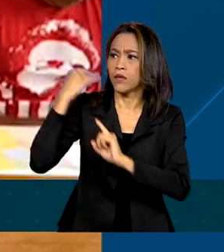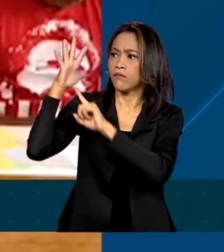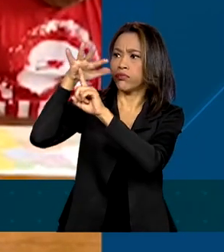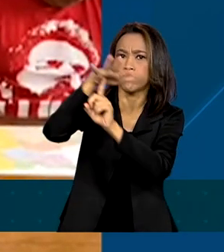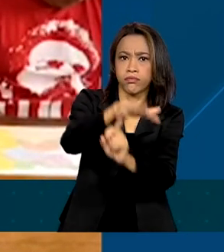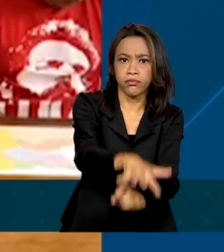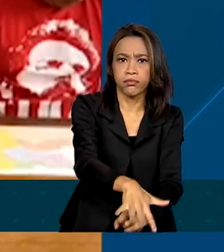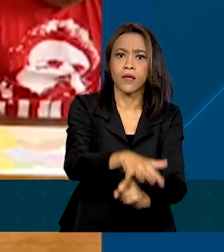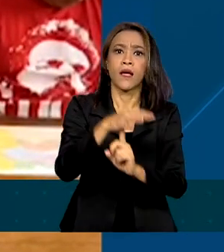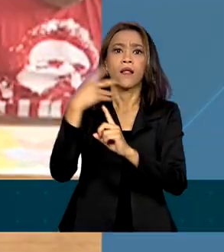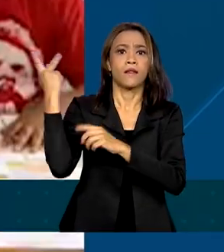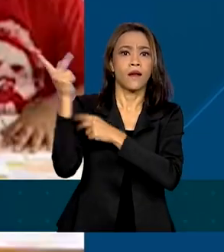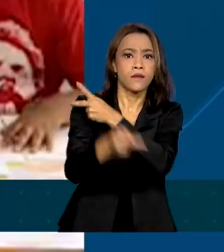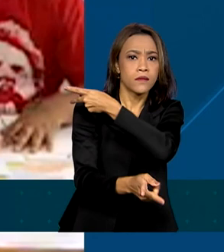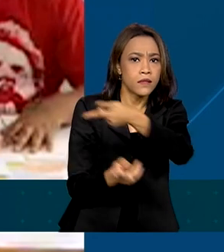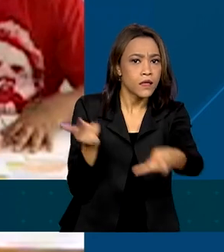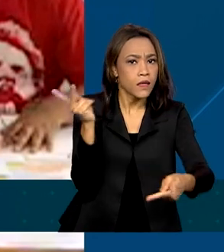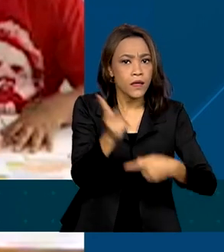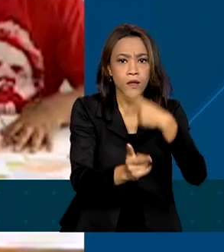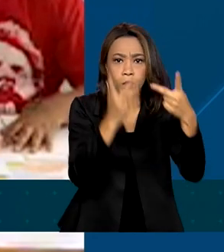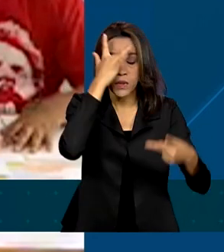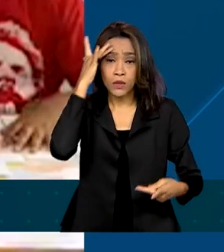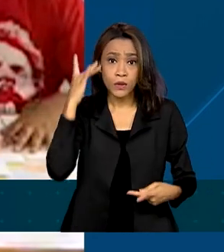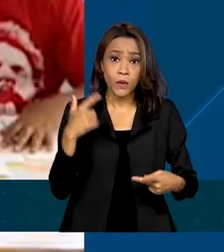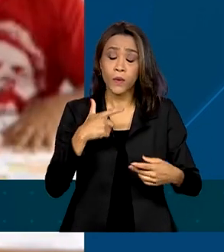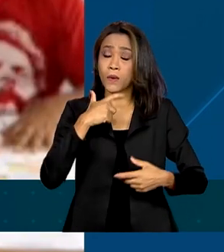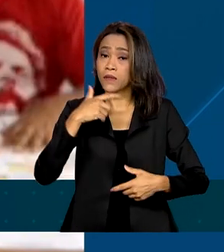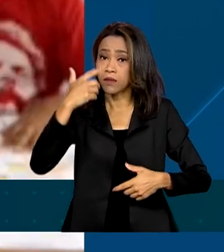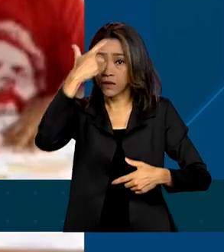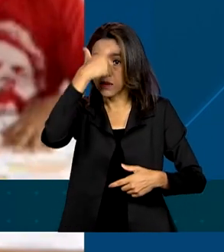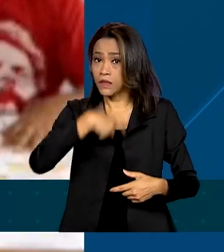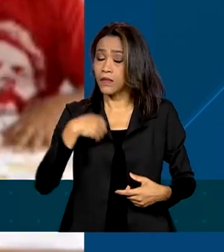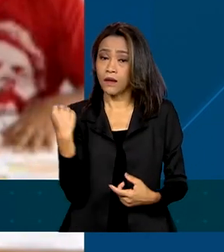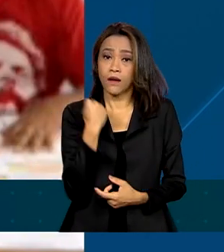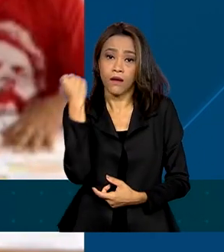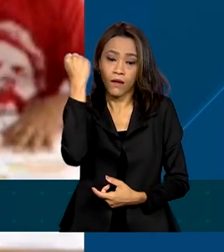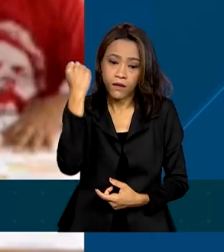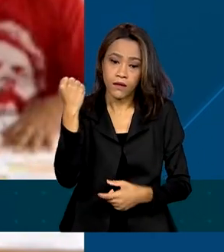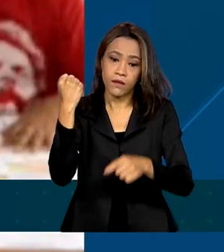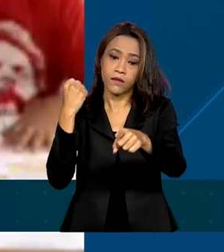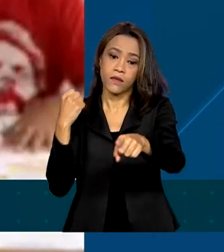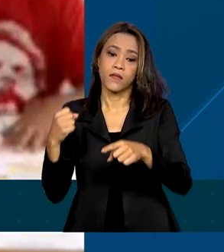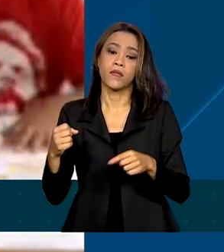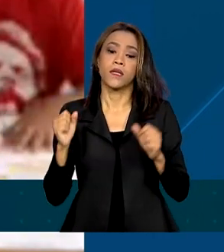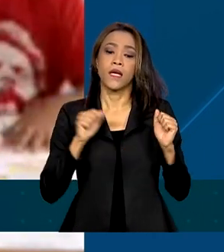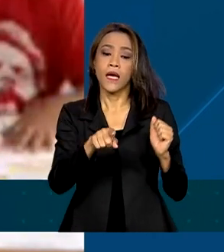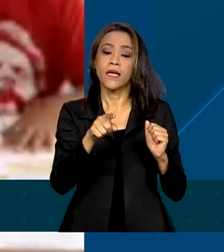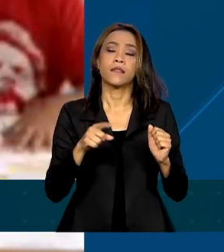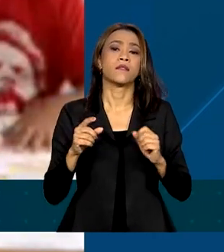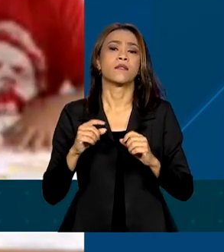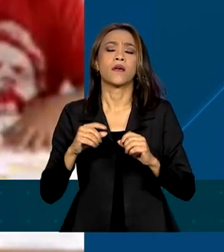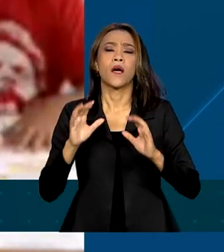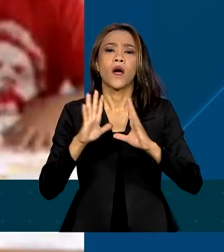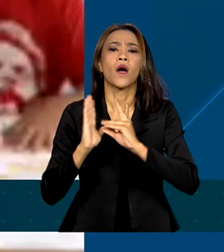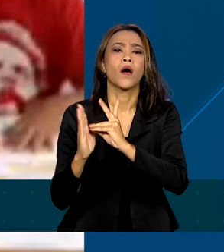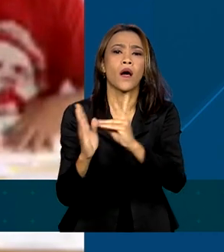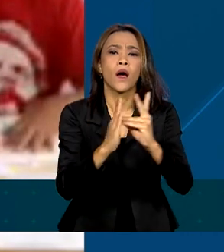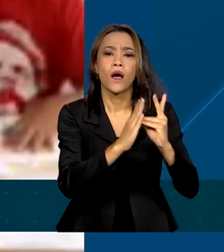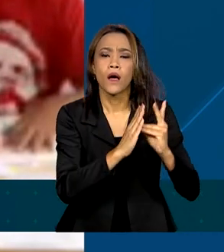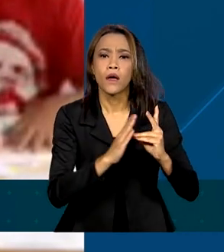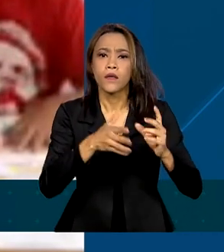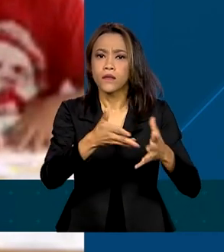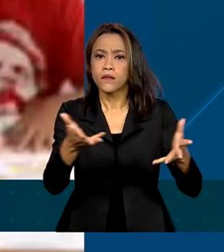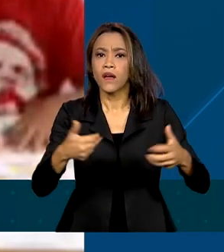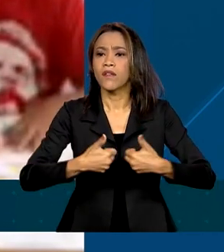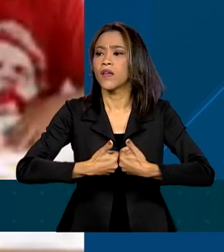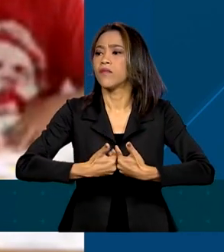trazendo e levando pacientes graves. Nós descemos dentro do garimpo. Então o garimpo invadiu as aldeias e essas comunidades estão à